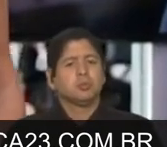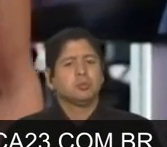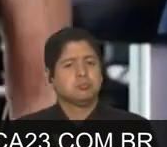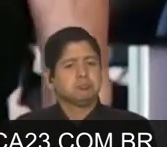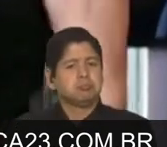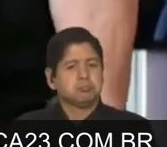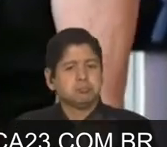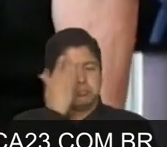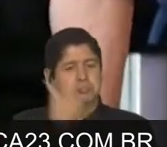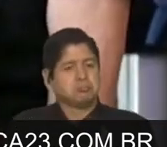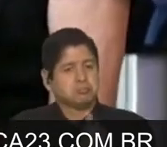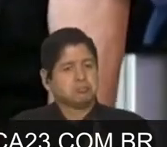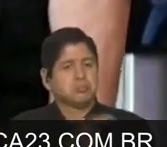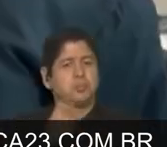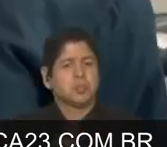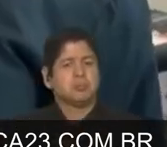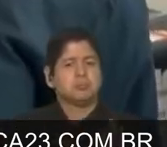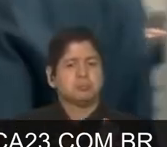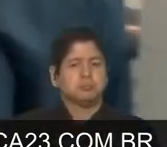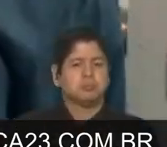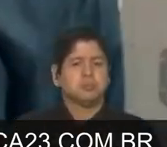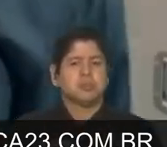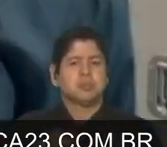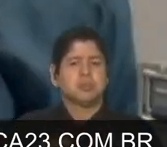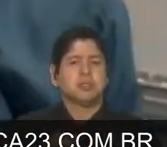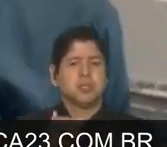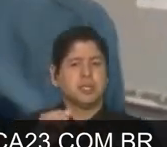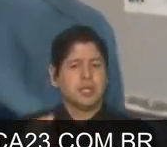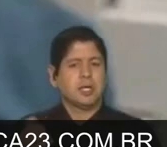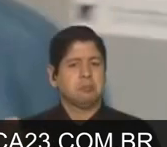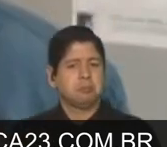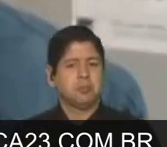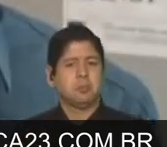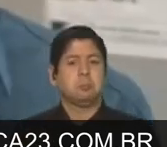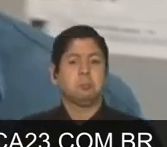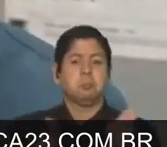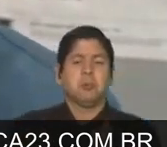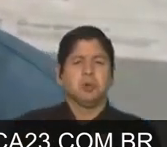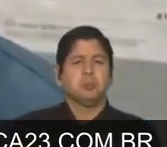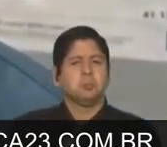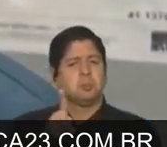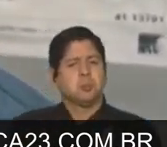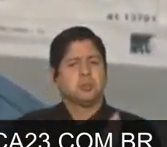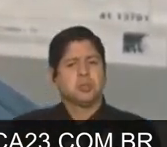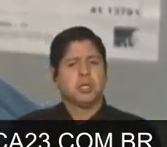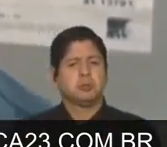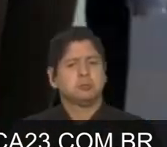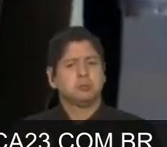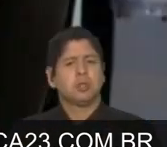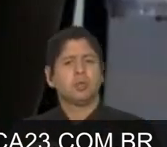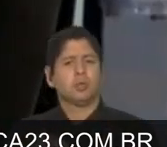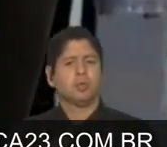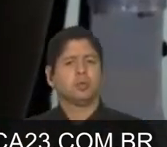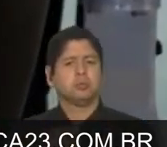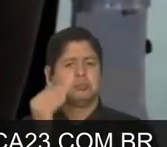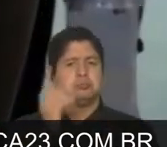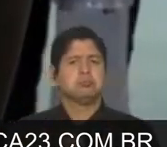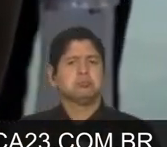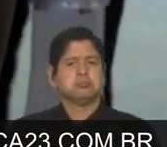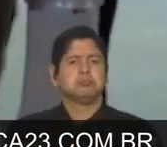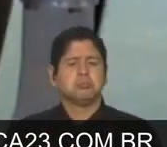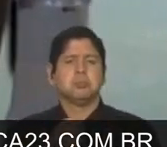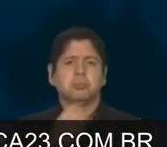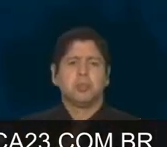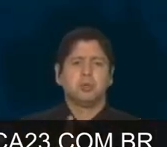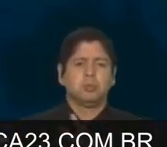prática com idosos em asilos. A chamada IA já faz parte de projetos de agências da ONU para a promoção do bem